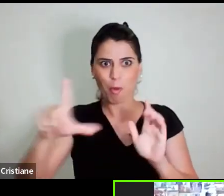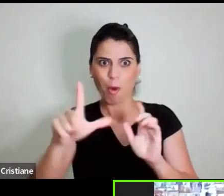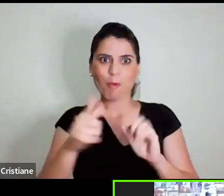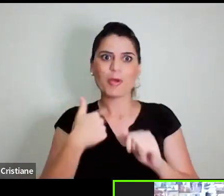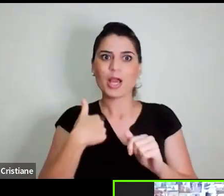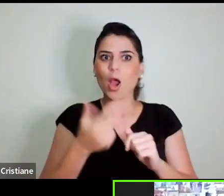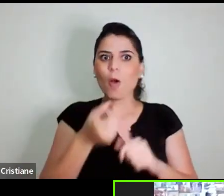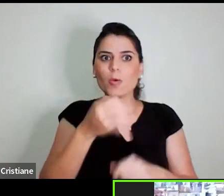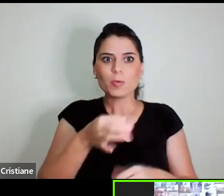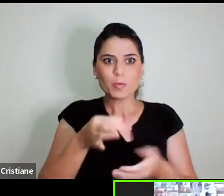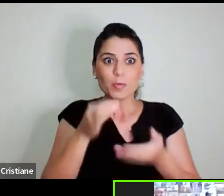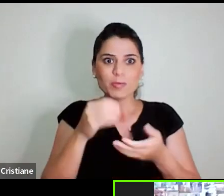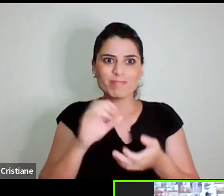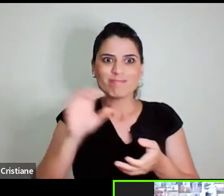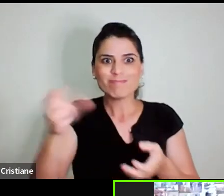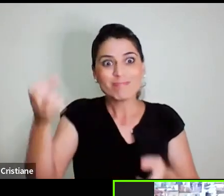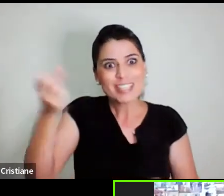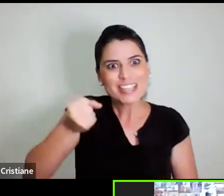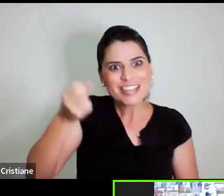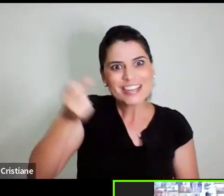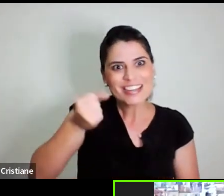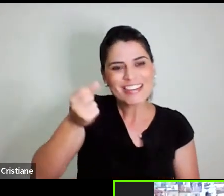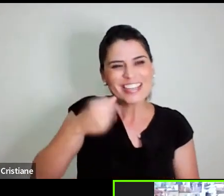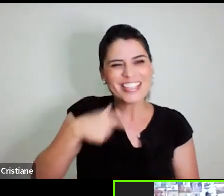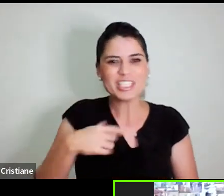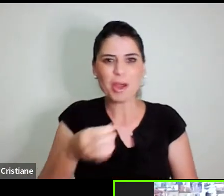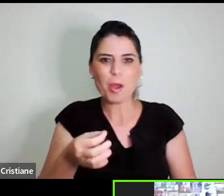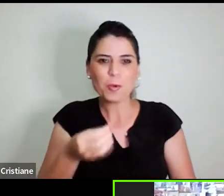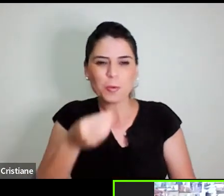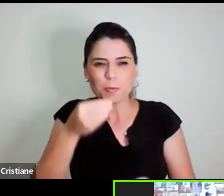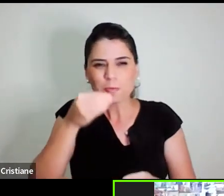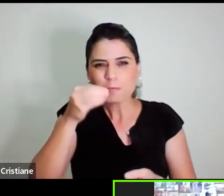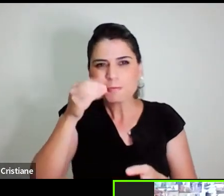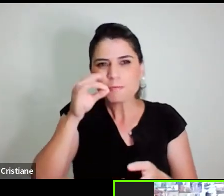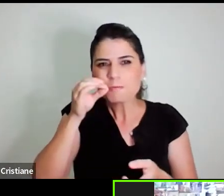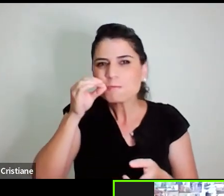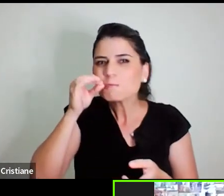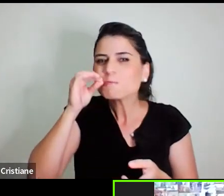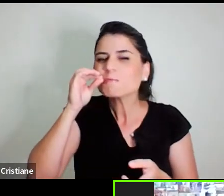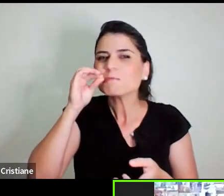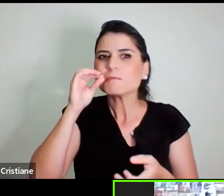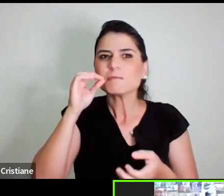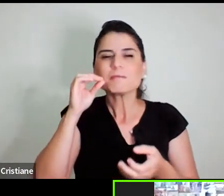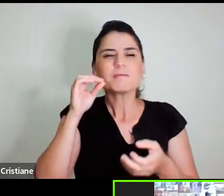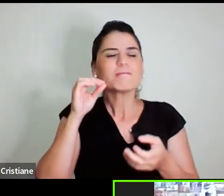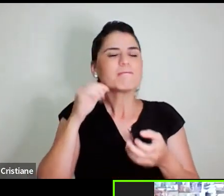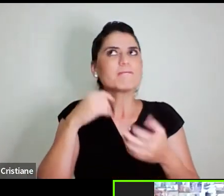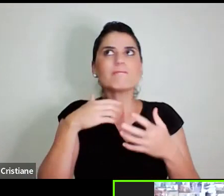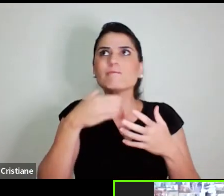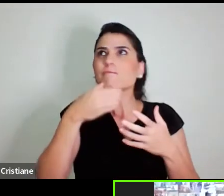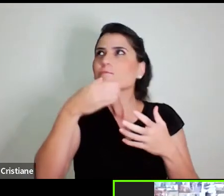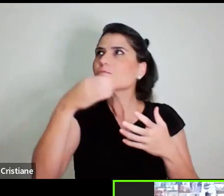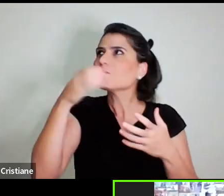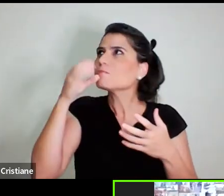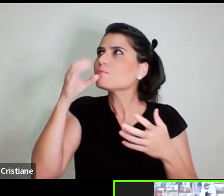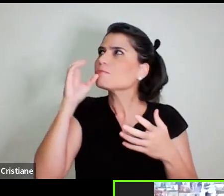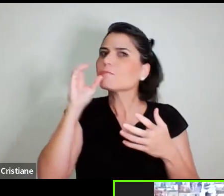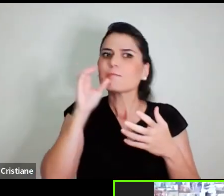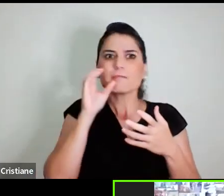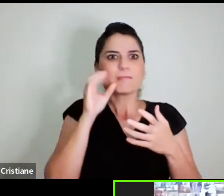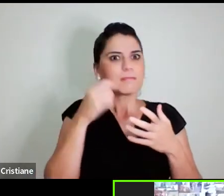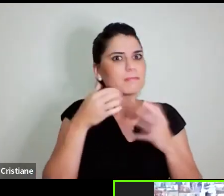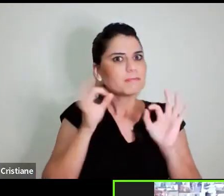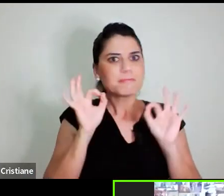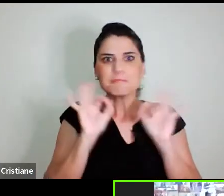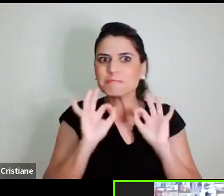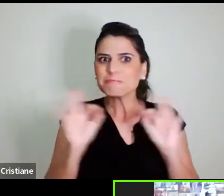copo. De tanto ela falar que eu fui pegar no copo, eu fiquei um pouco tremendo, mas eu tomei e não senti nada. Aí